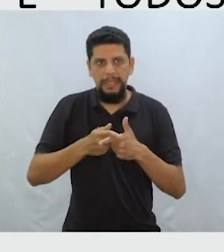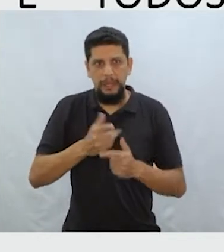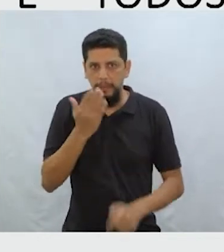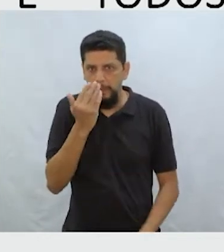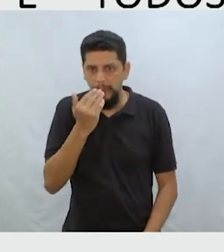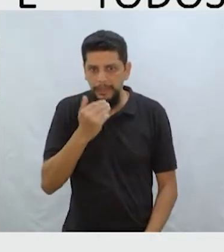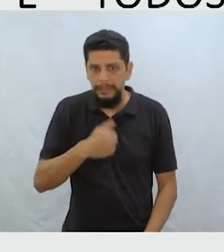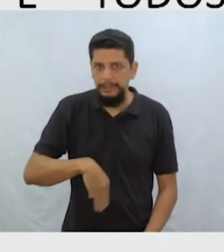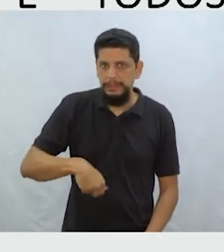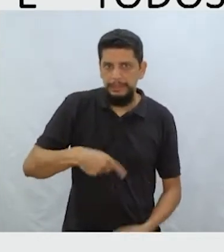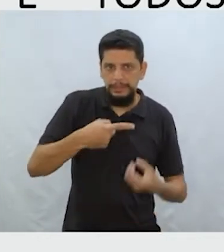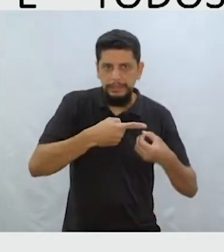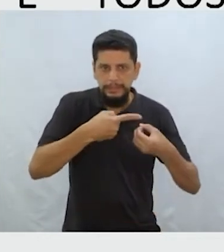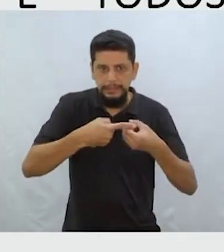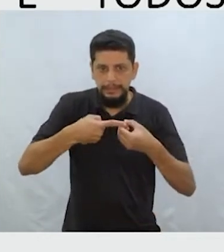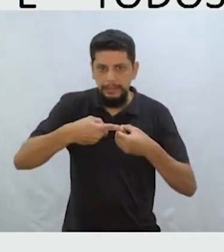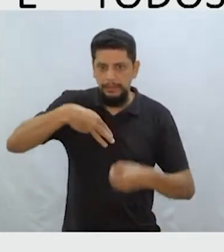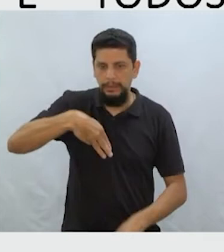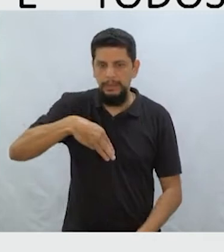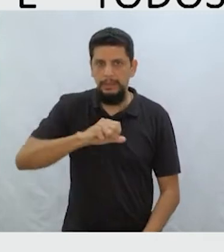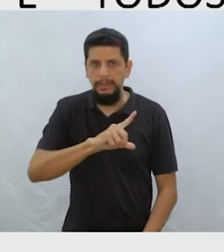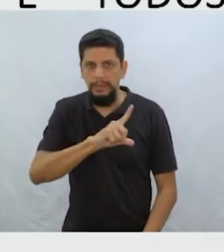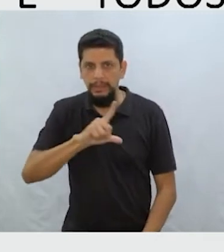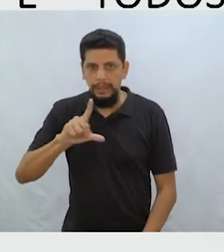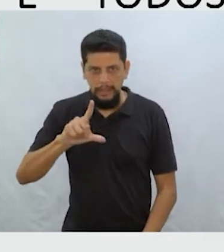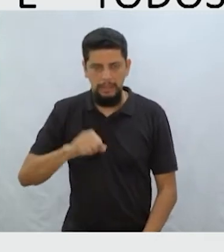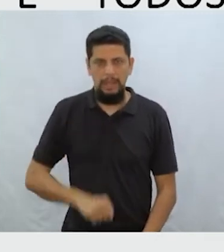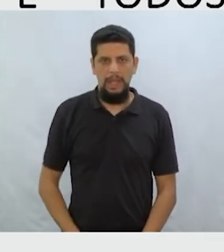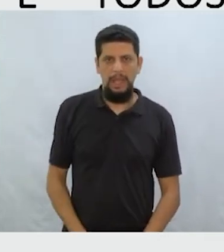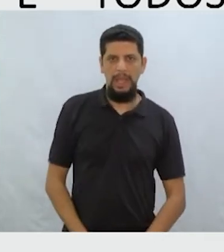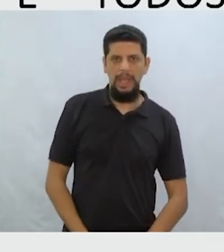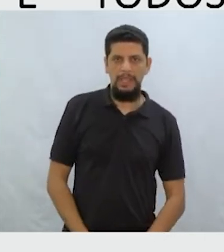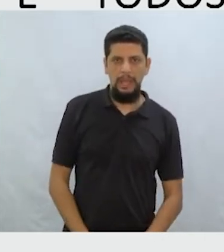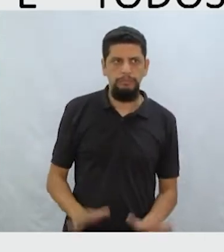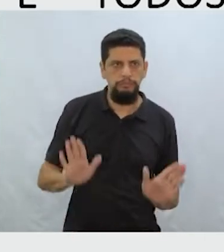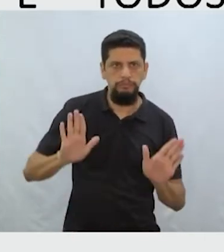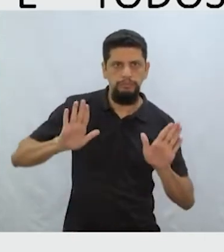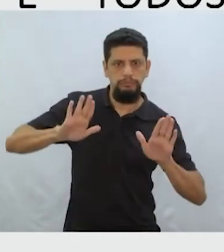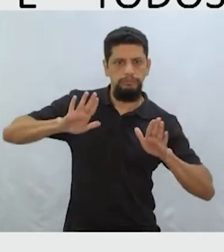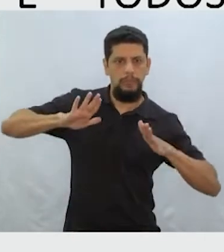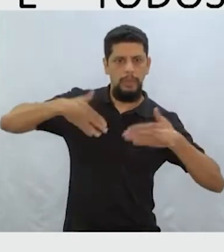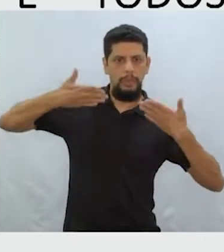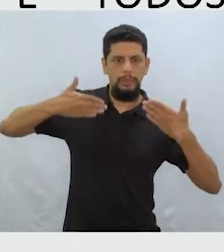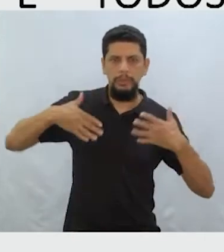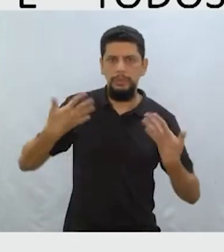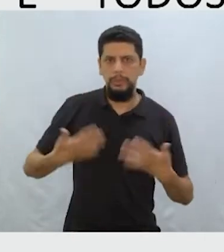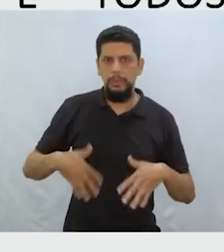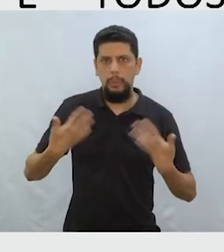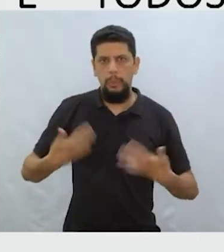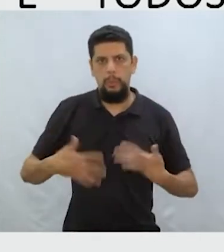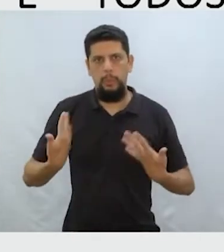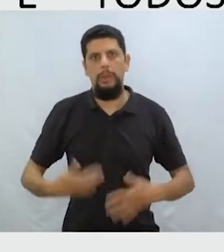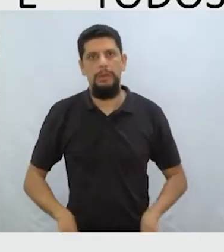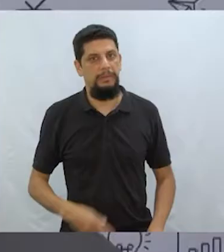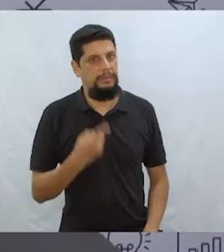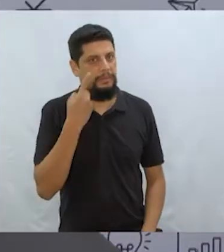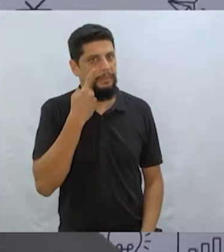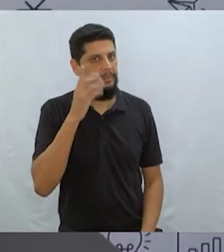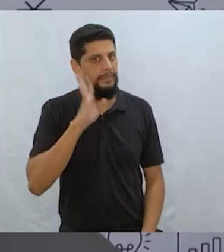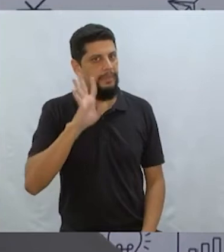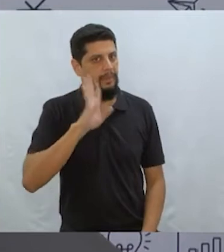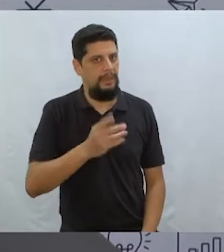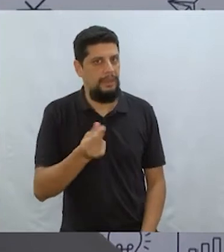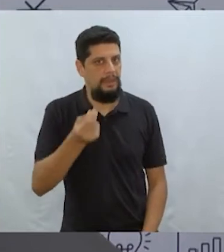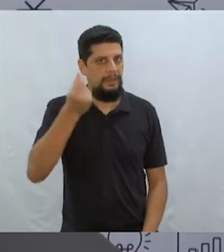Fartura ali em Montes Claros naqu aquele tempo era um espanto de tanta Olha que legal